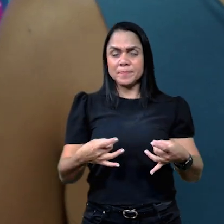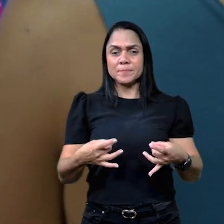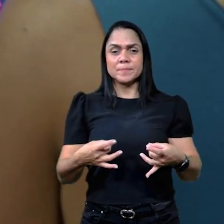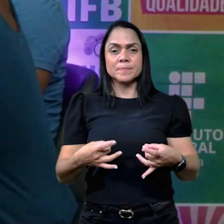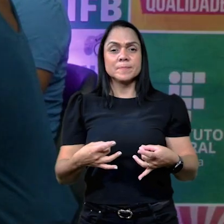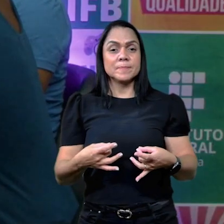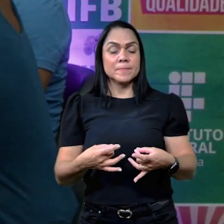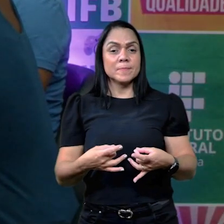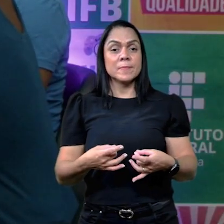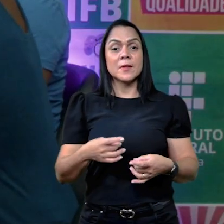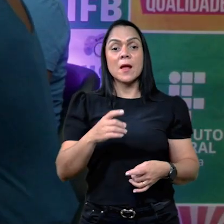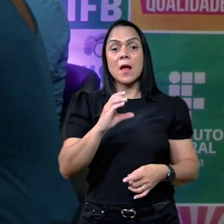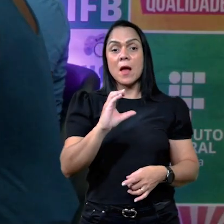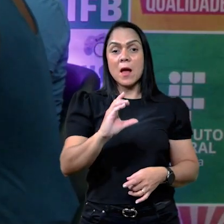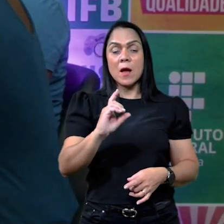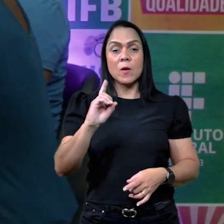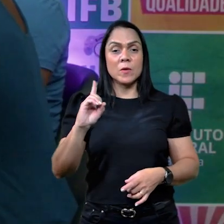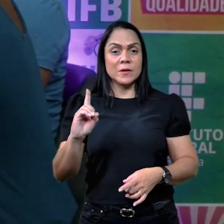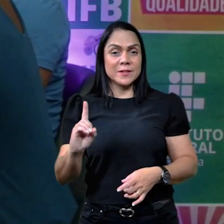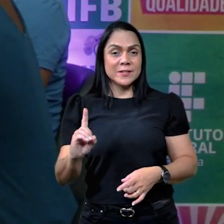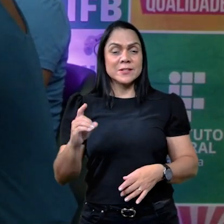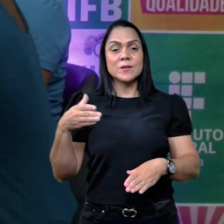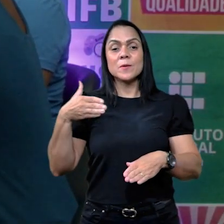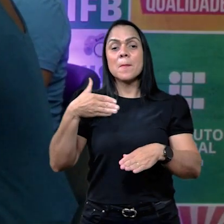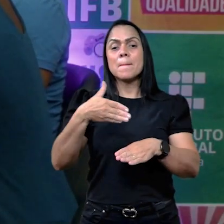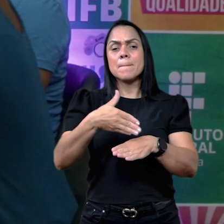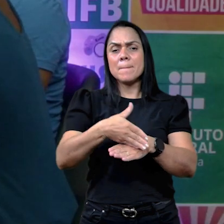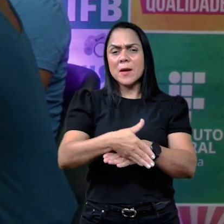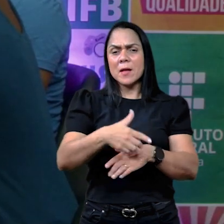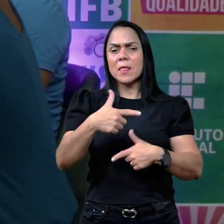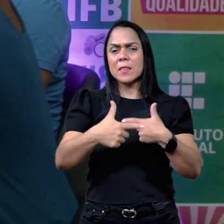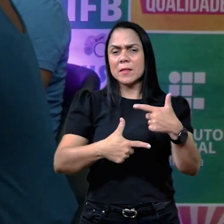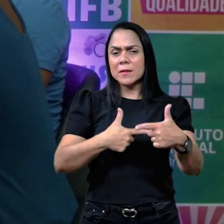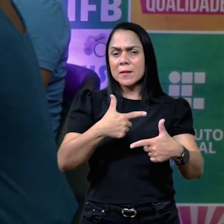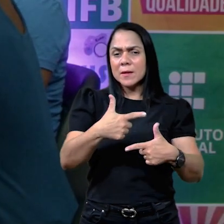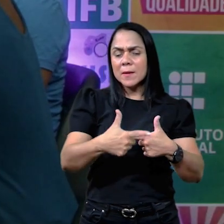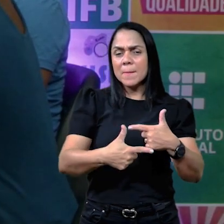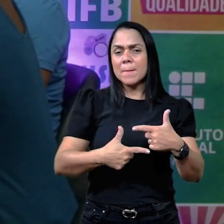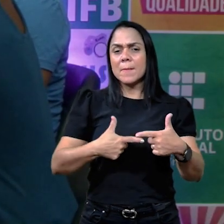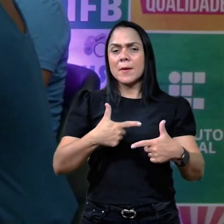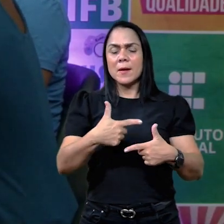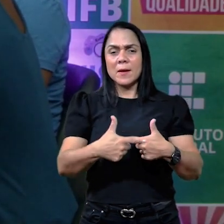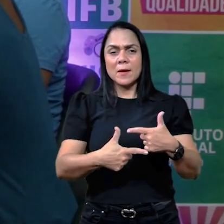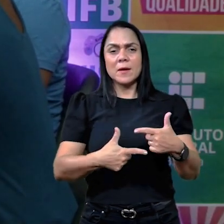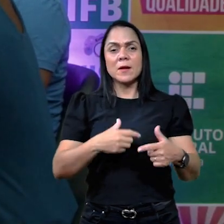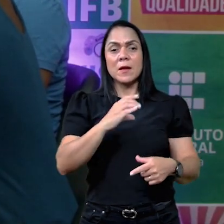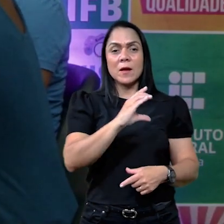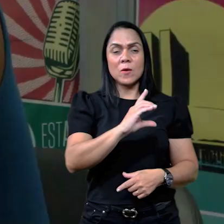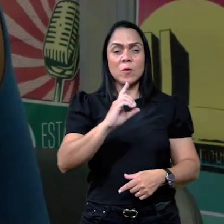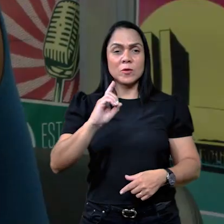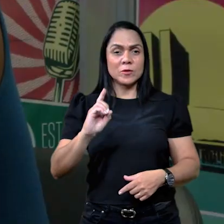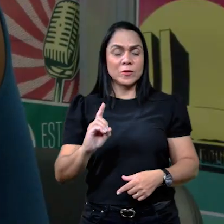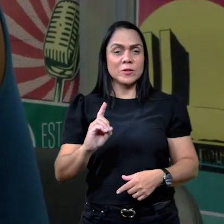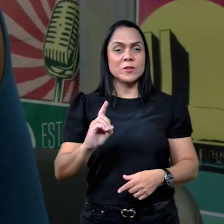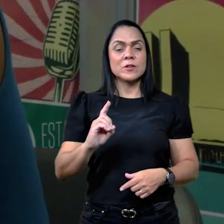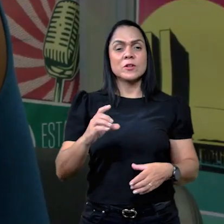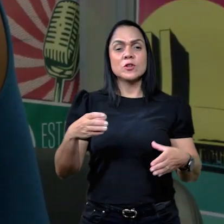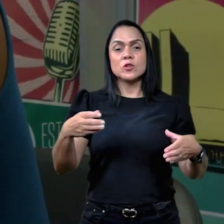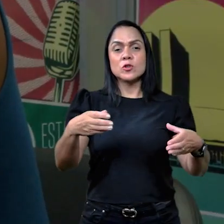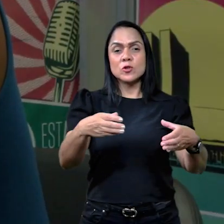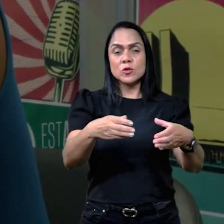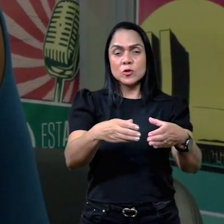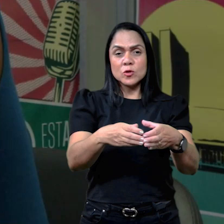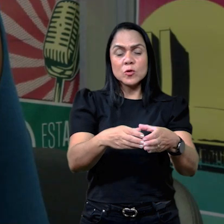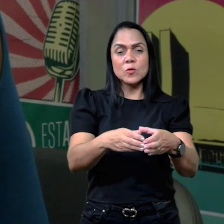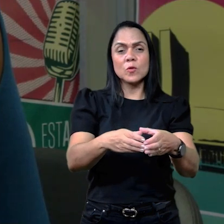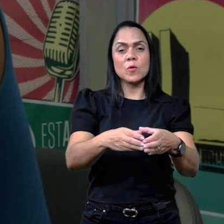Bom, a coordenação geral que eu faço parte e que eu estou à frente dessa coordenação geral é a Coordenação Geral de Políticas para